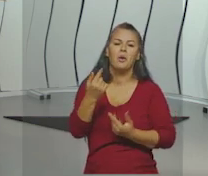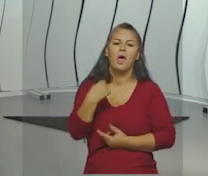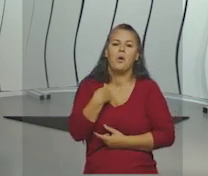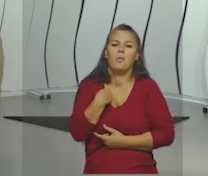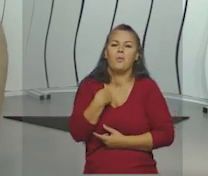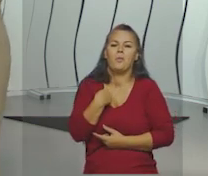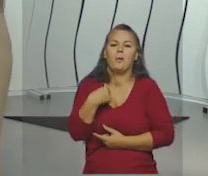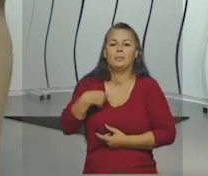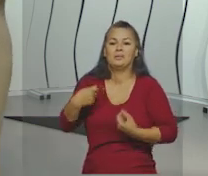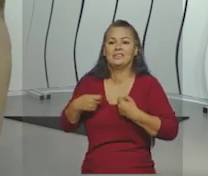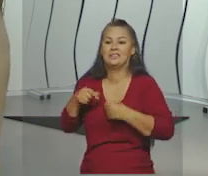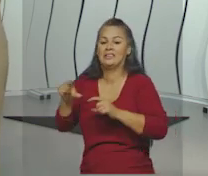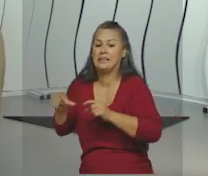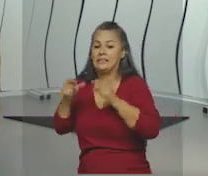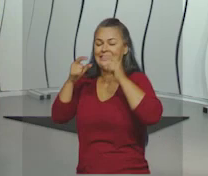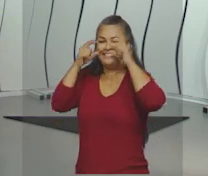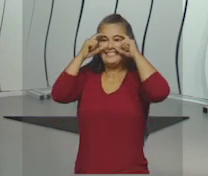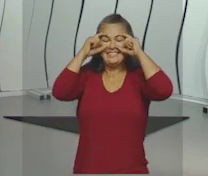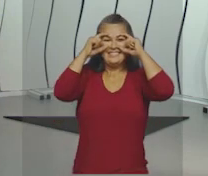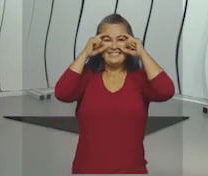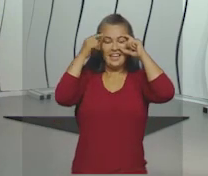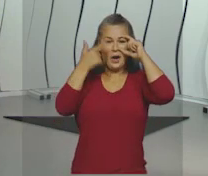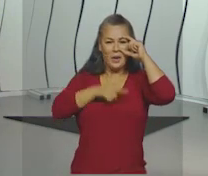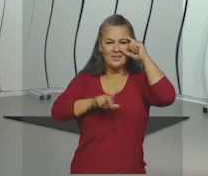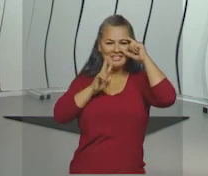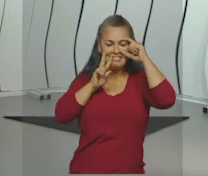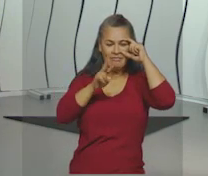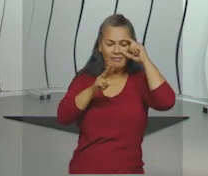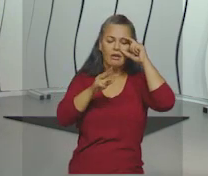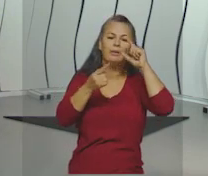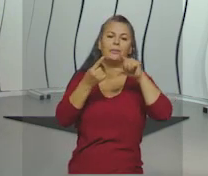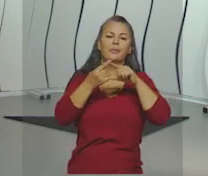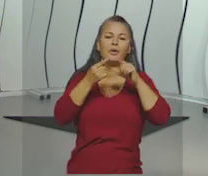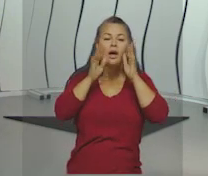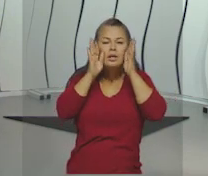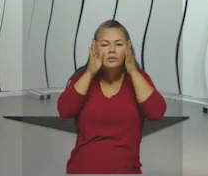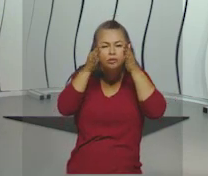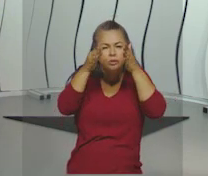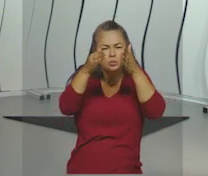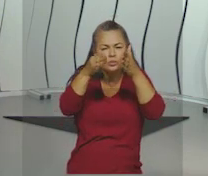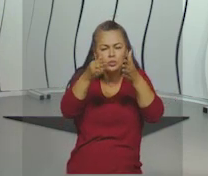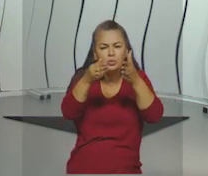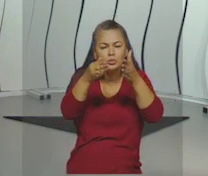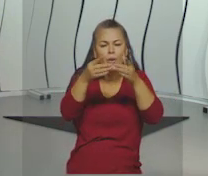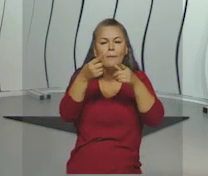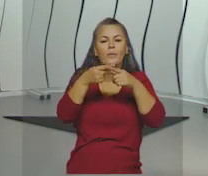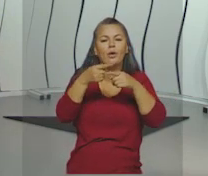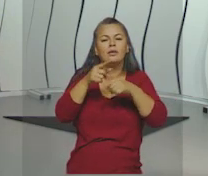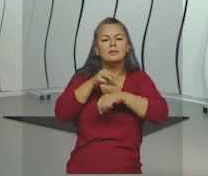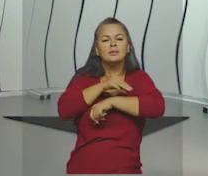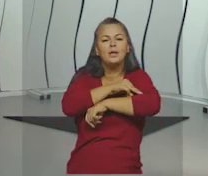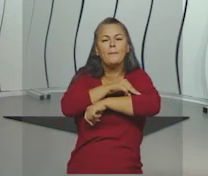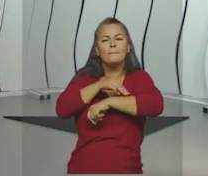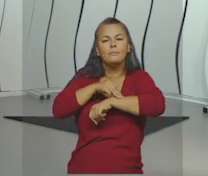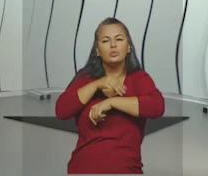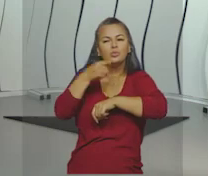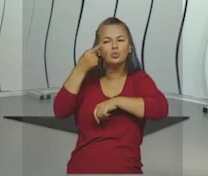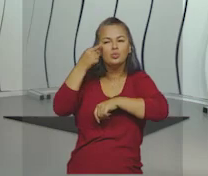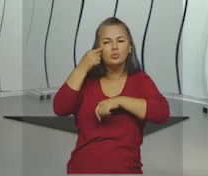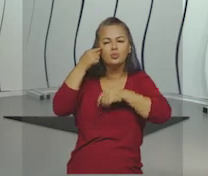lá correr e pôr meu óculos, porque eu já não consigo mais fazer esse foco direito, porque esses músculos já estão cansadinhos, que é a